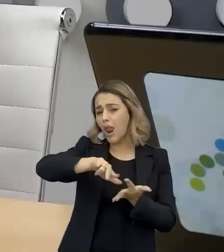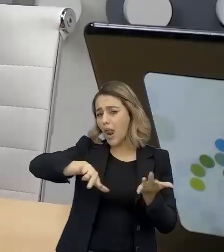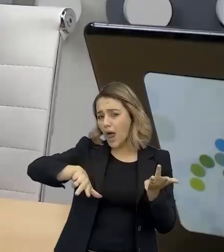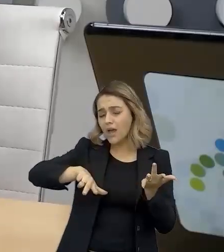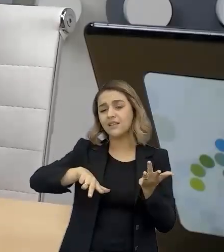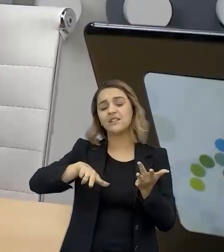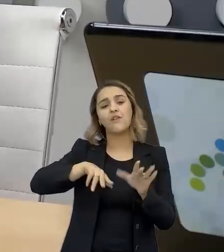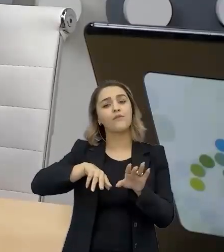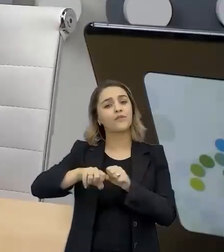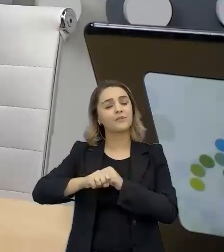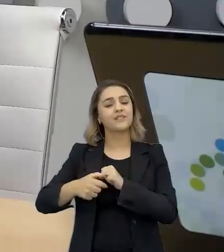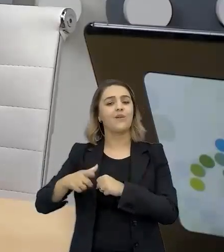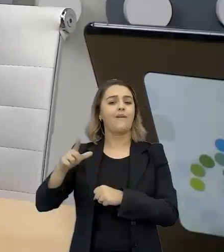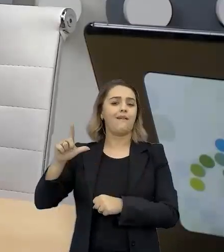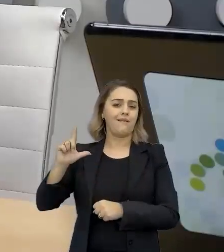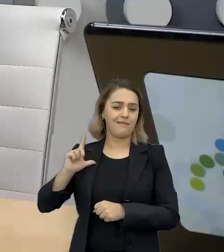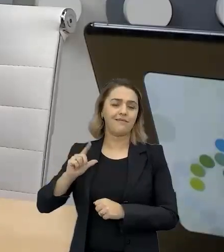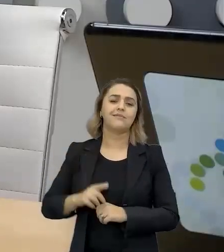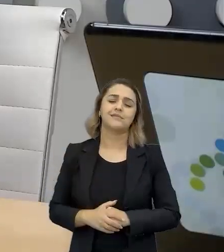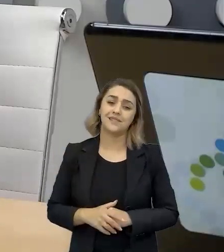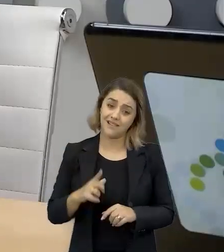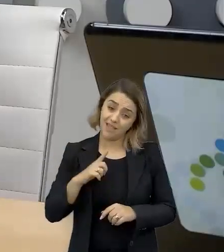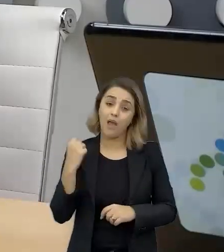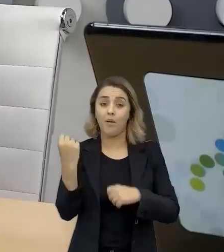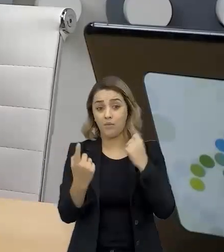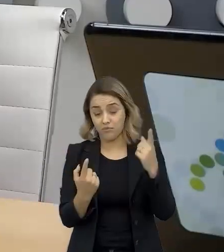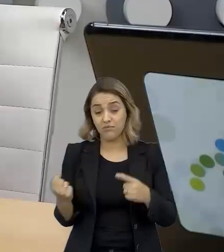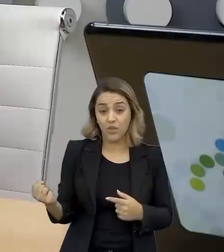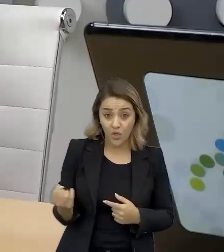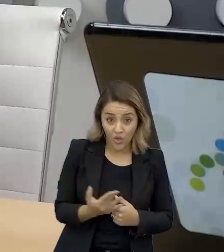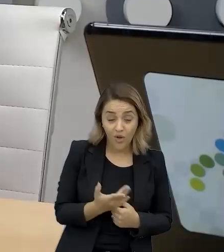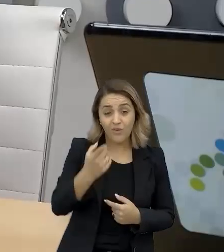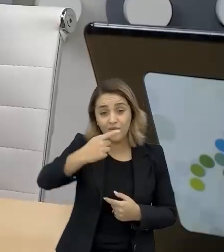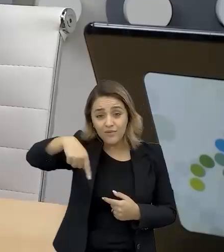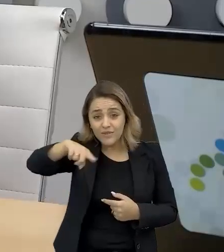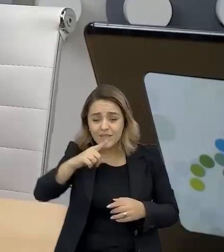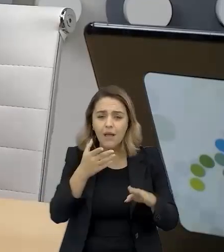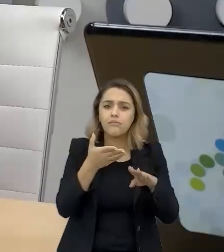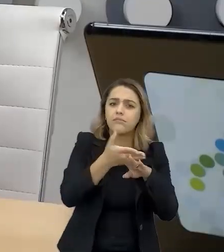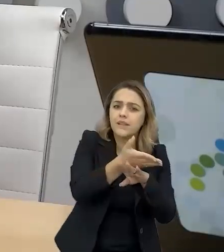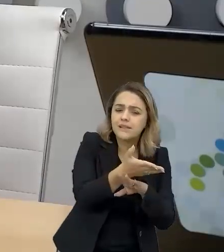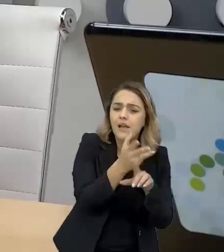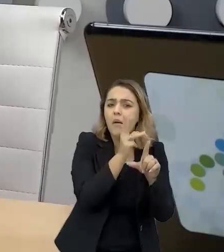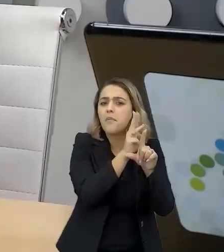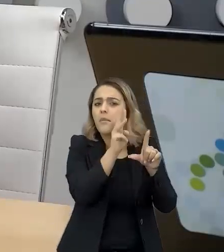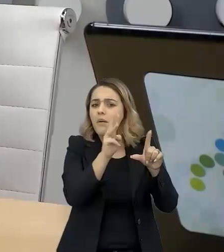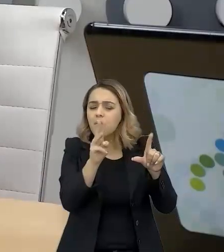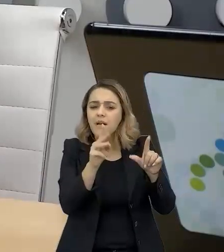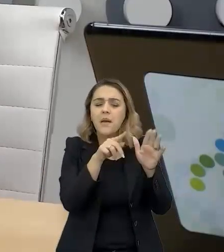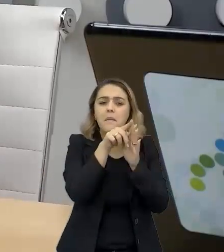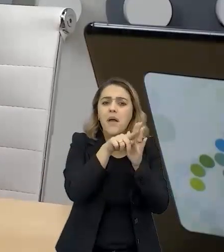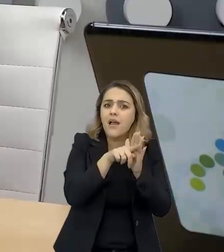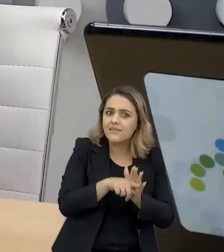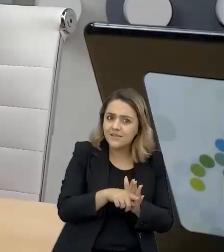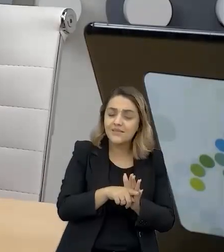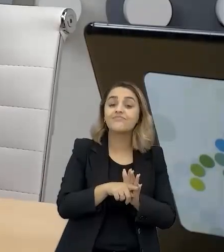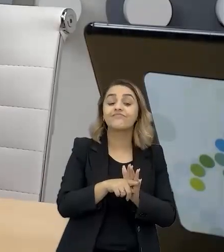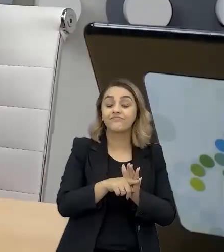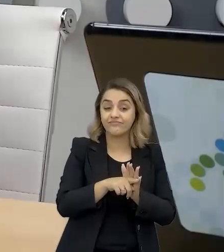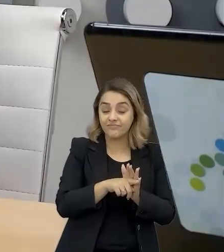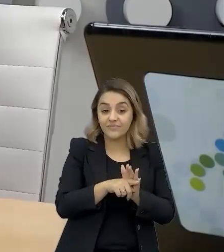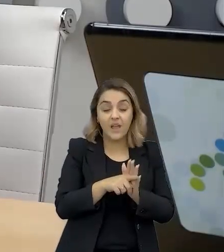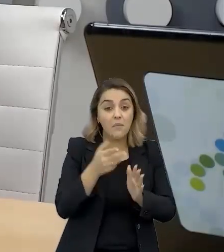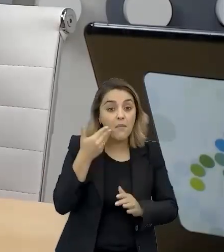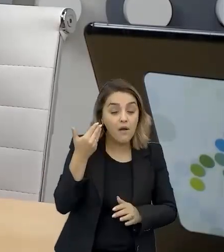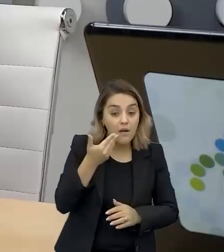formações antigas, novas. Então, assim, vão lá, se apropriem, pesquisem, explorem. Às